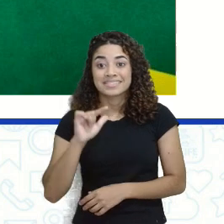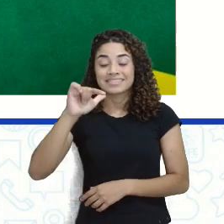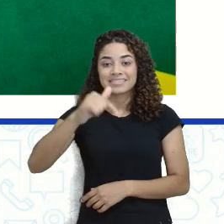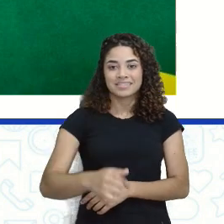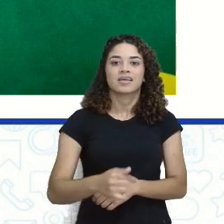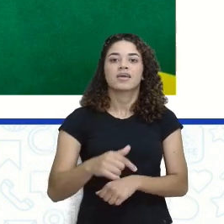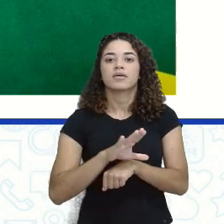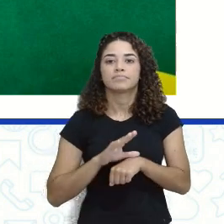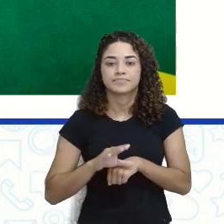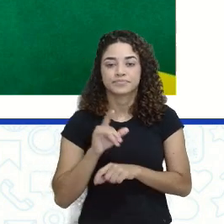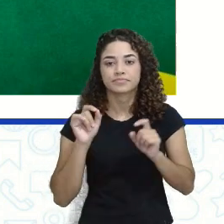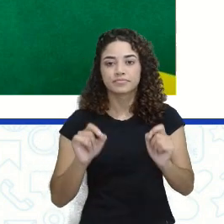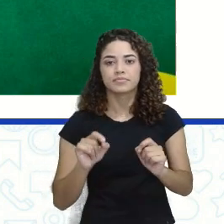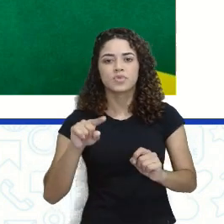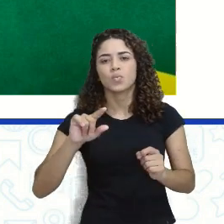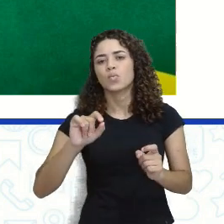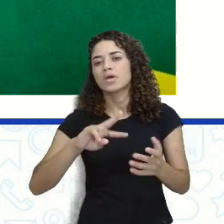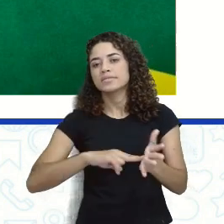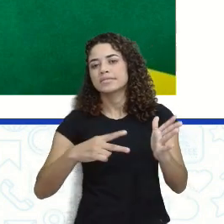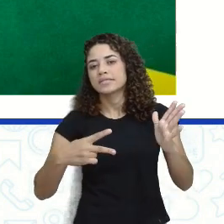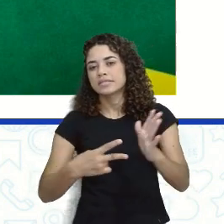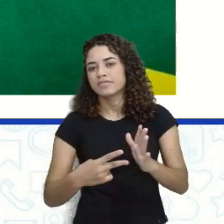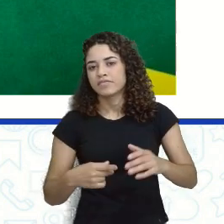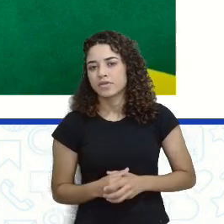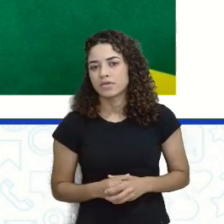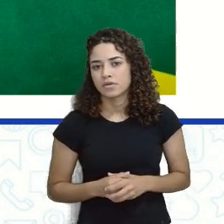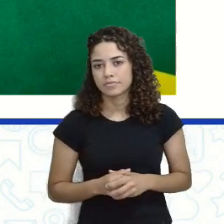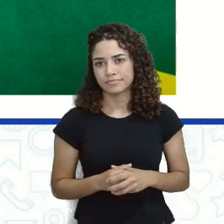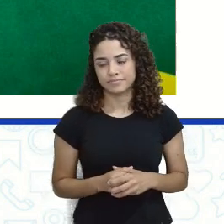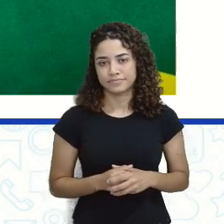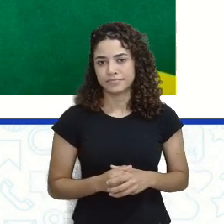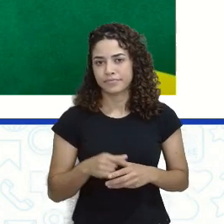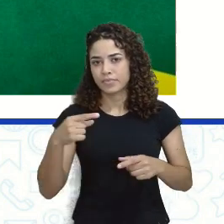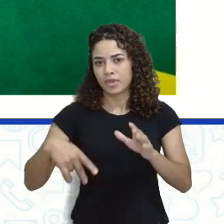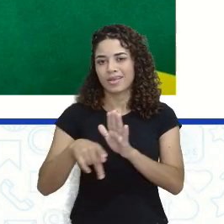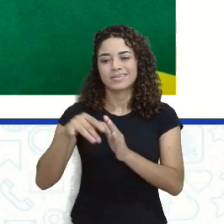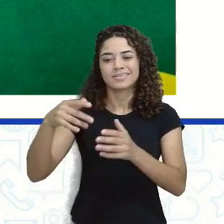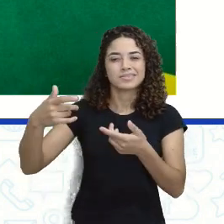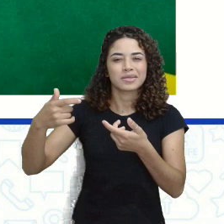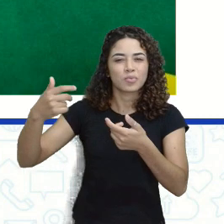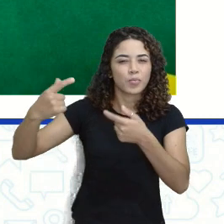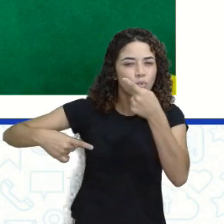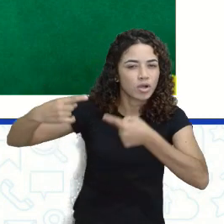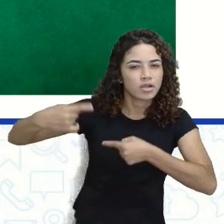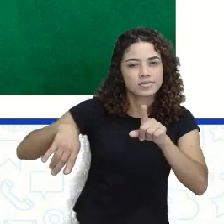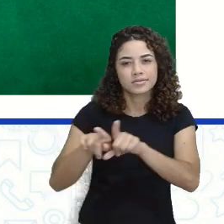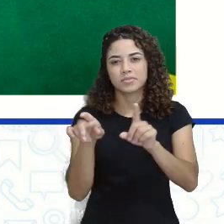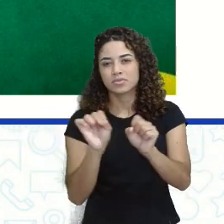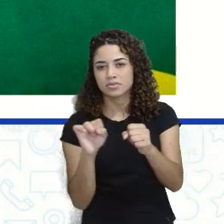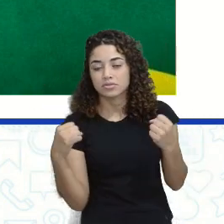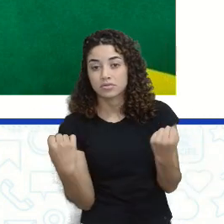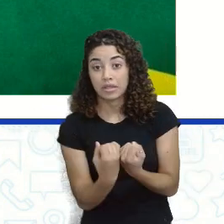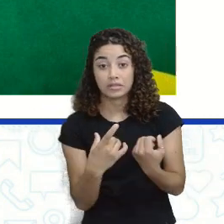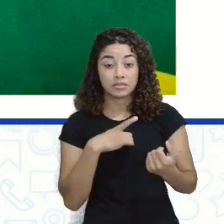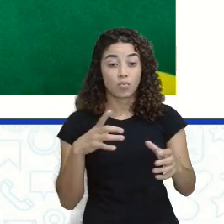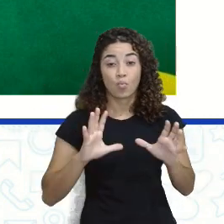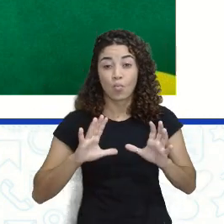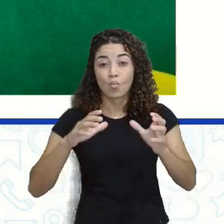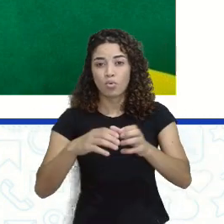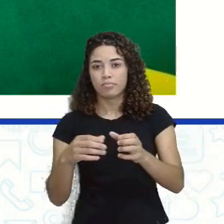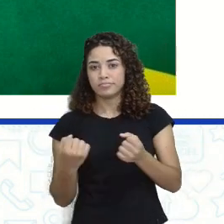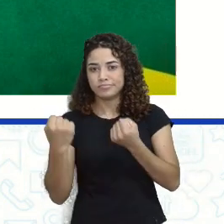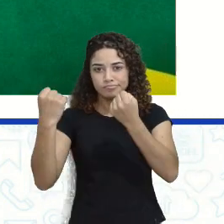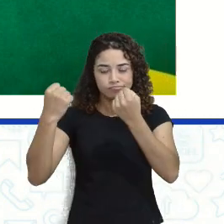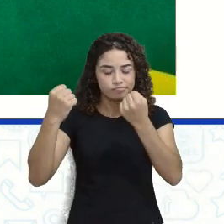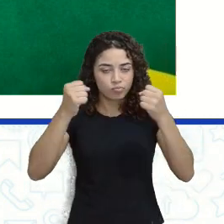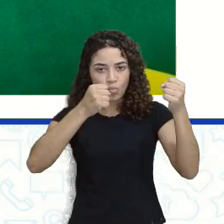constituições, o que significa uma história de instabilidade política e social. Toda vez que chegava um determinado grupo ao poder,